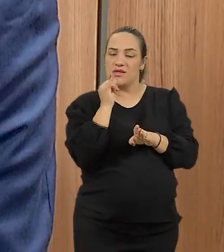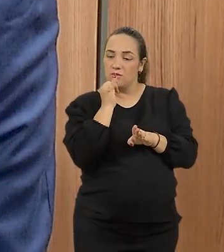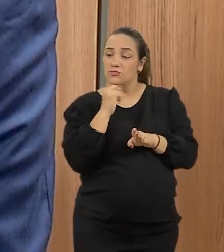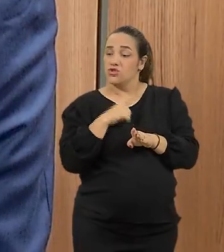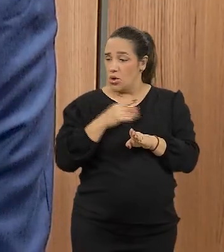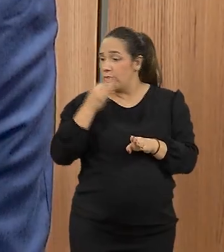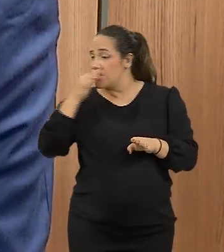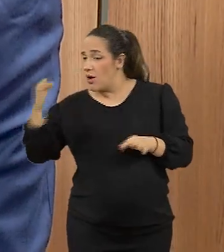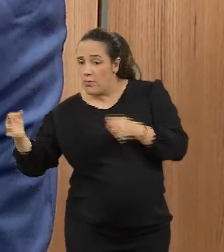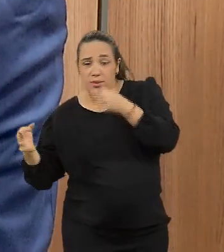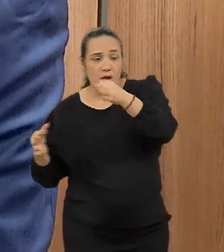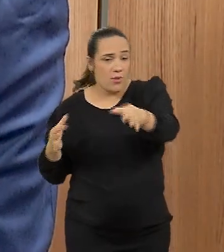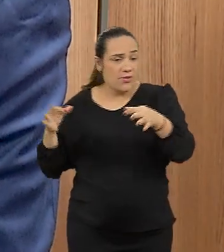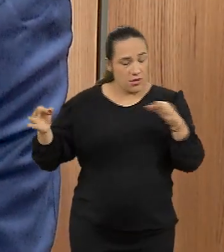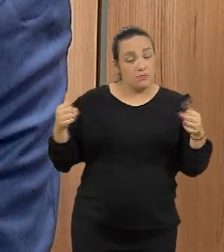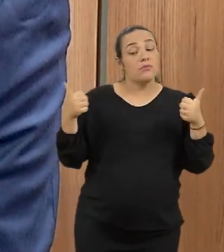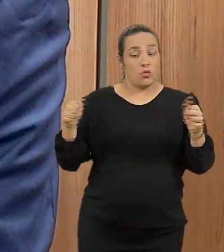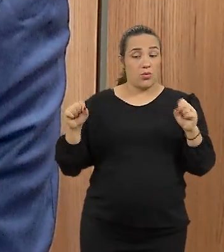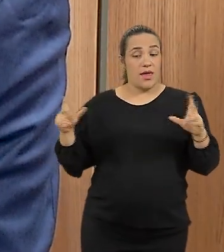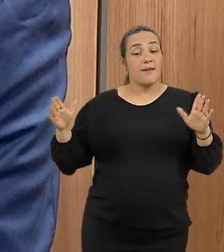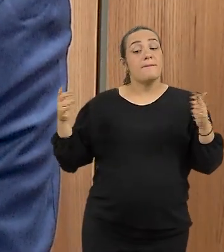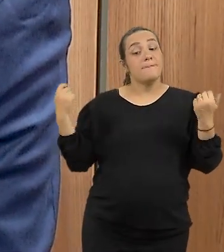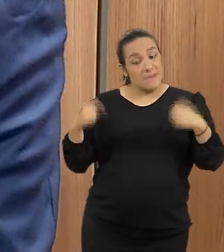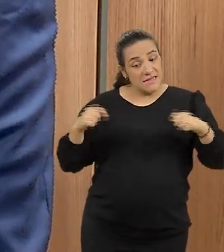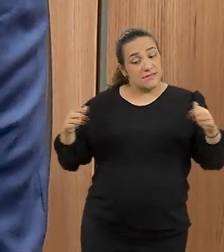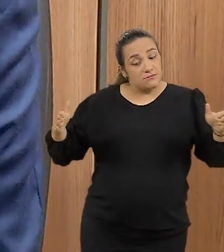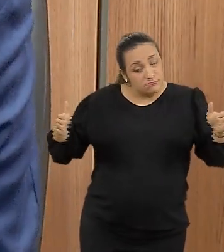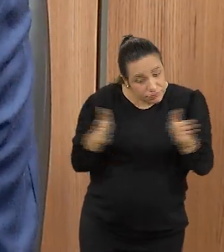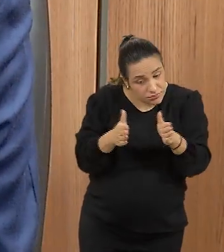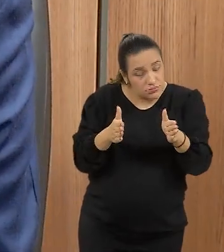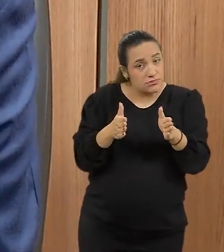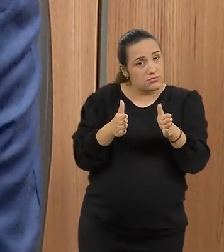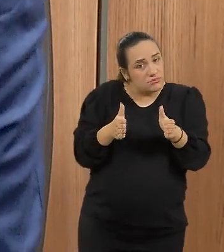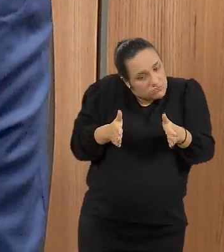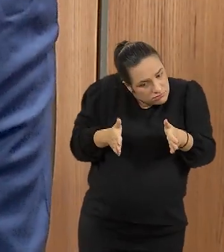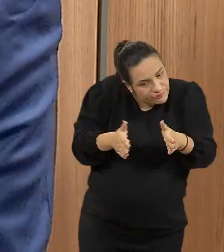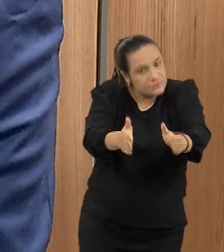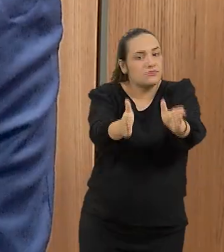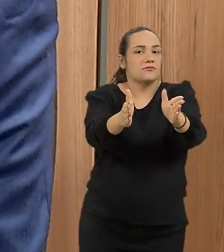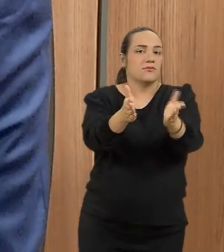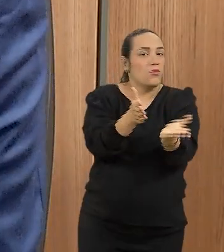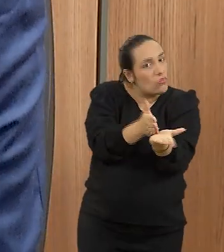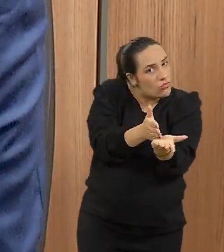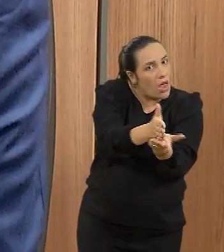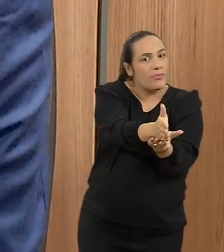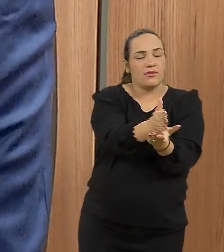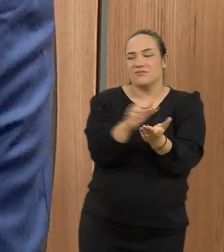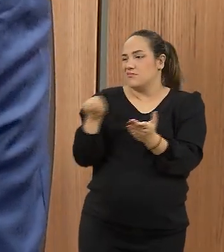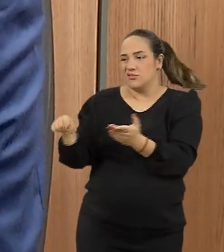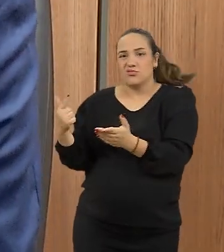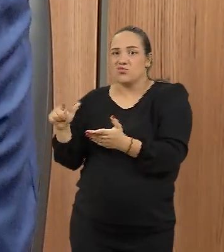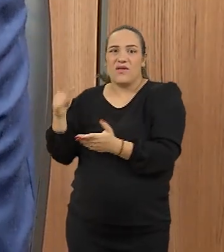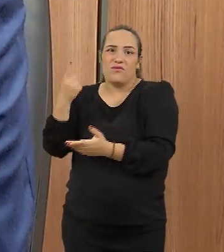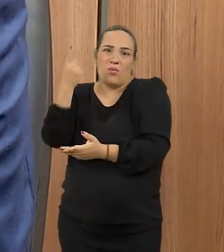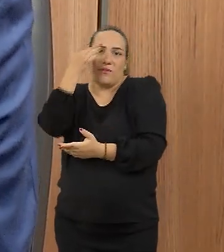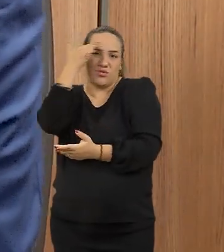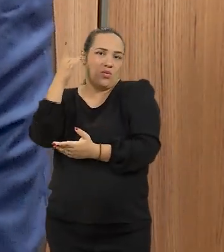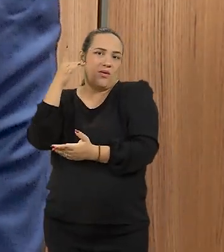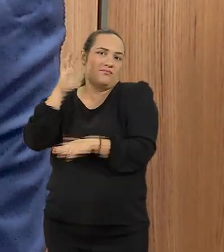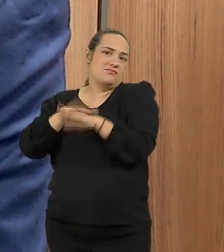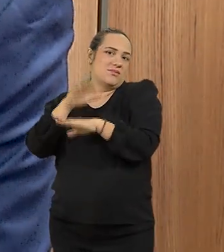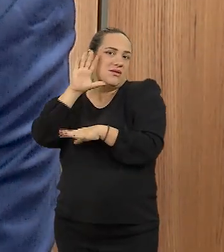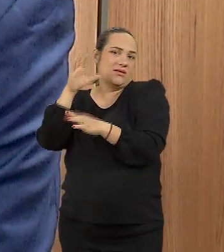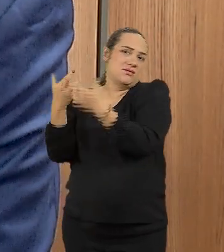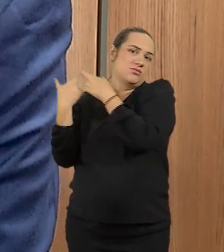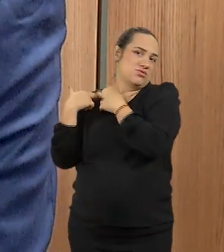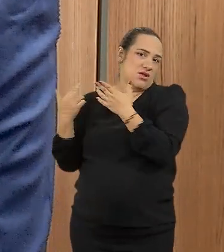foi o mentor. E esse Código de Processo Civil atual, ele não teve, digamos, um pai, né? Foi essa comissão, mas